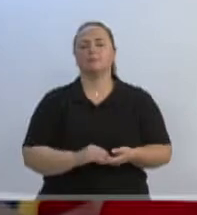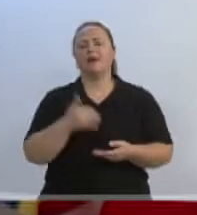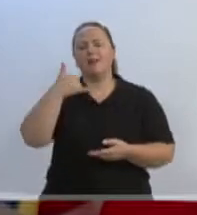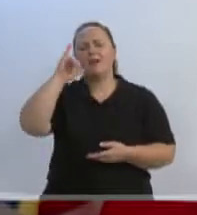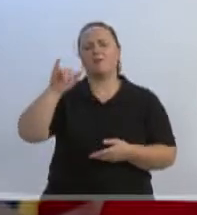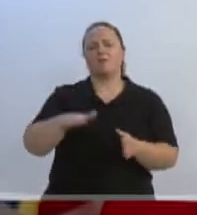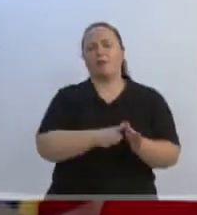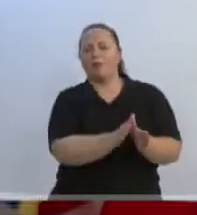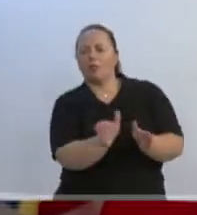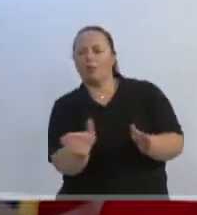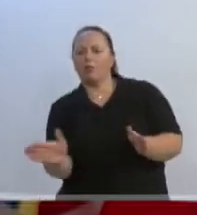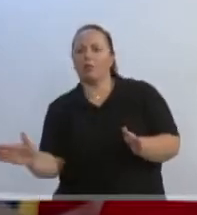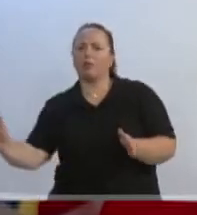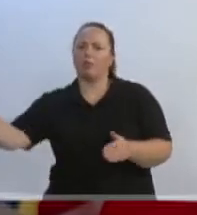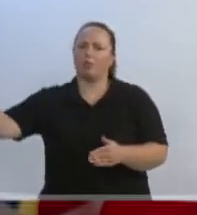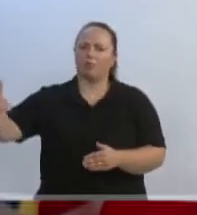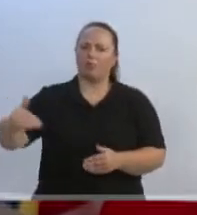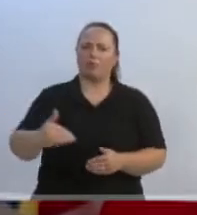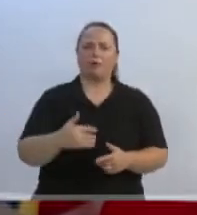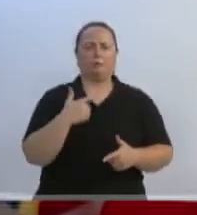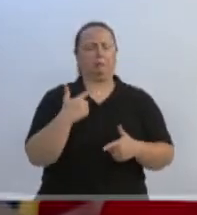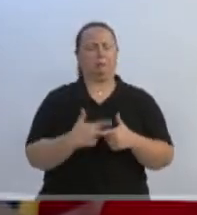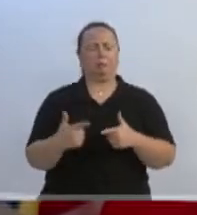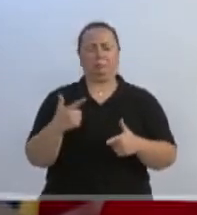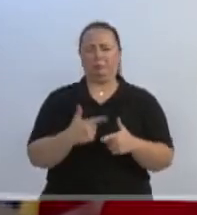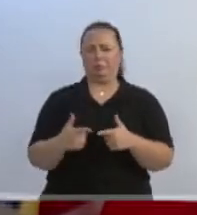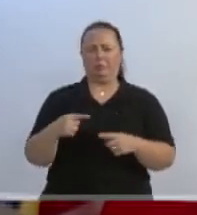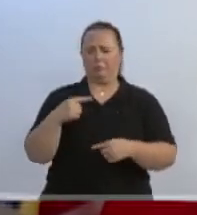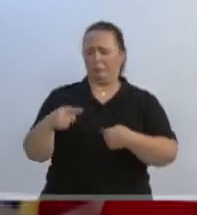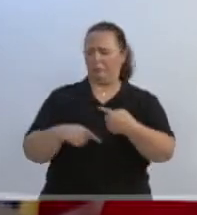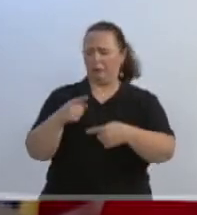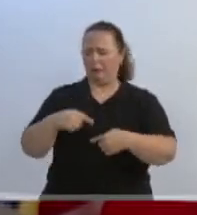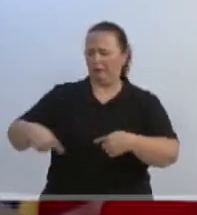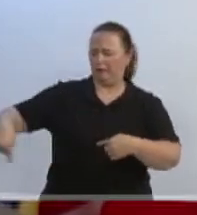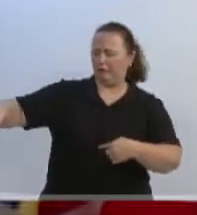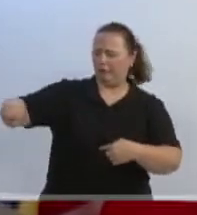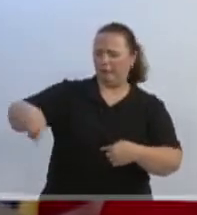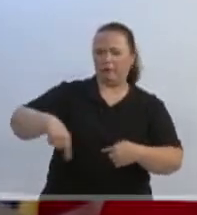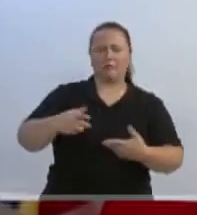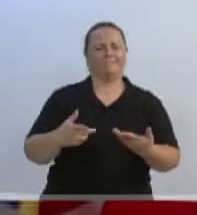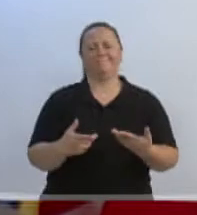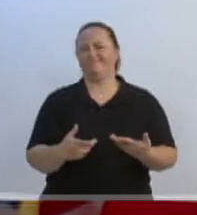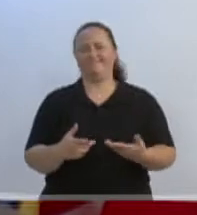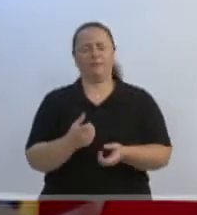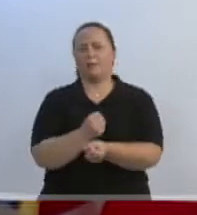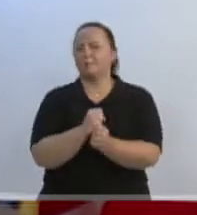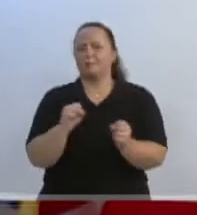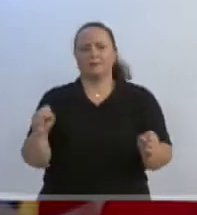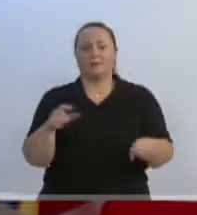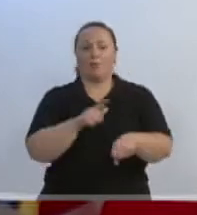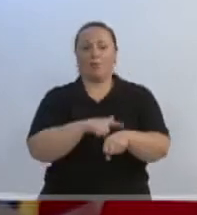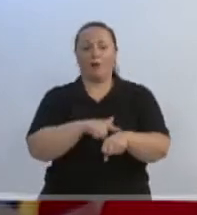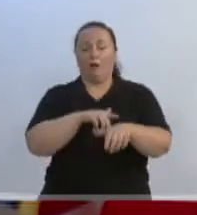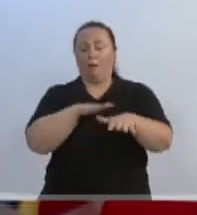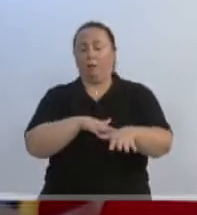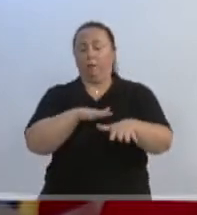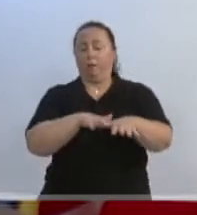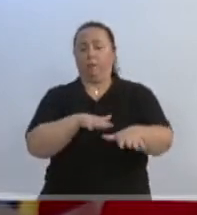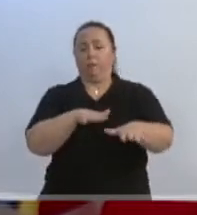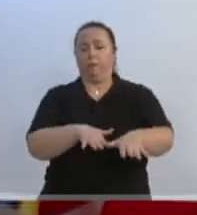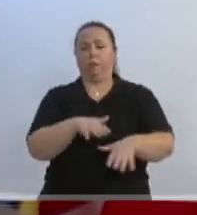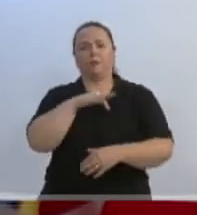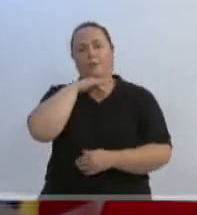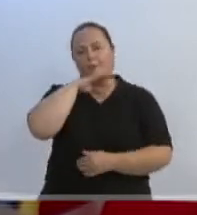até a rua o de que é uma problemática muito grande torna se impossível repito no horário de pico as pessoas fazendo fazerem